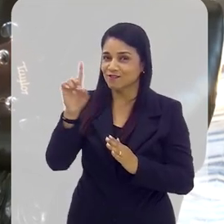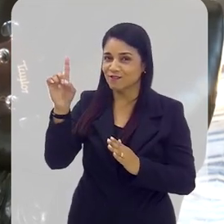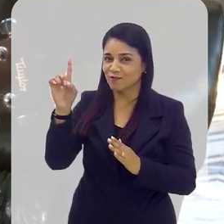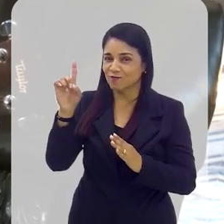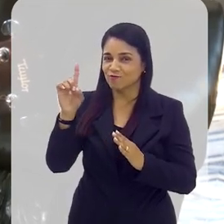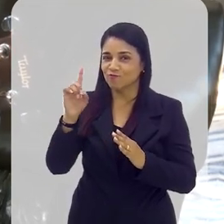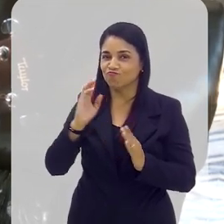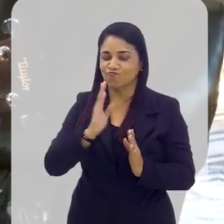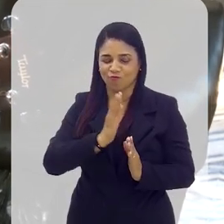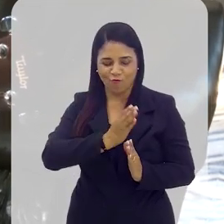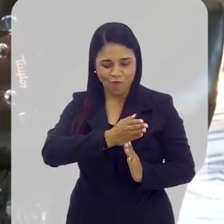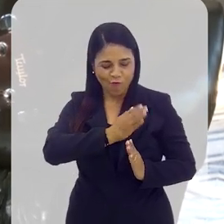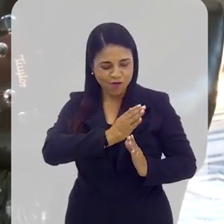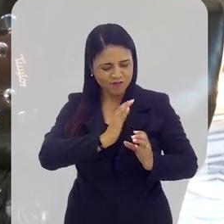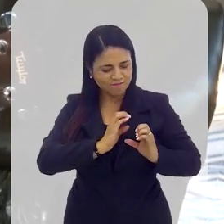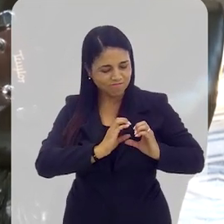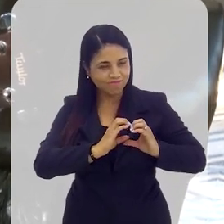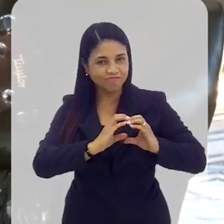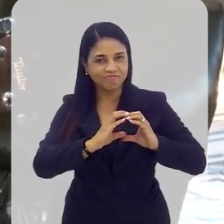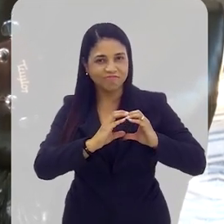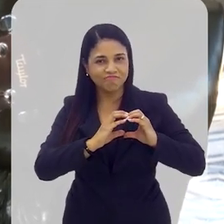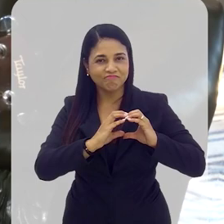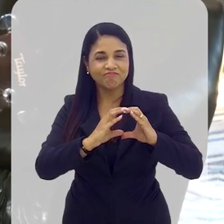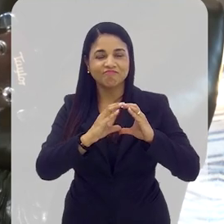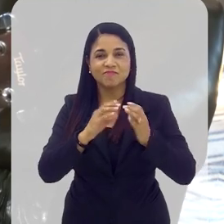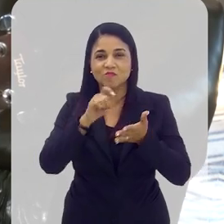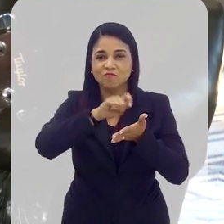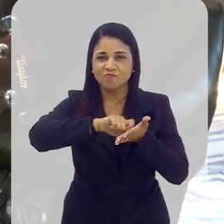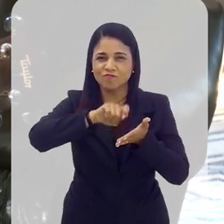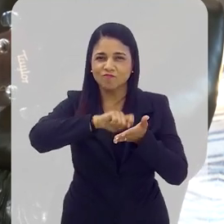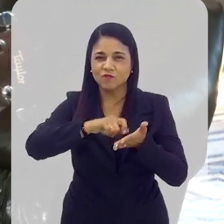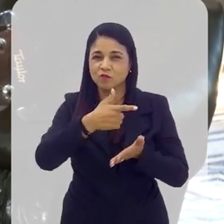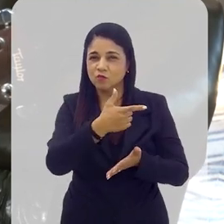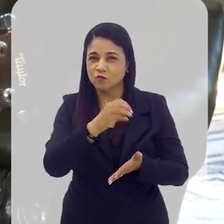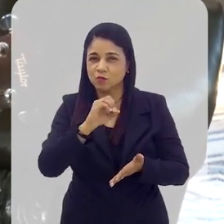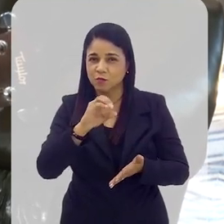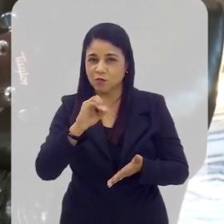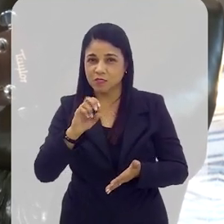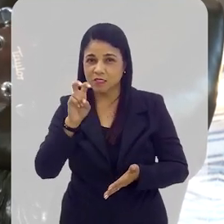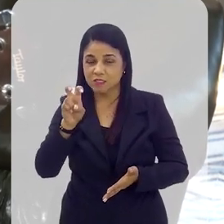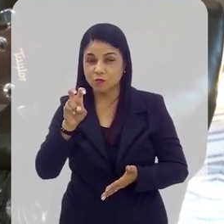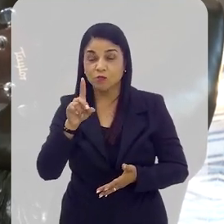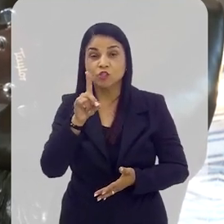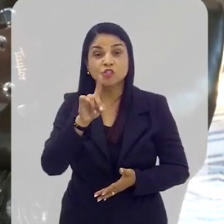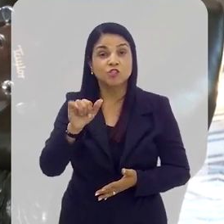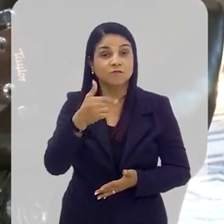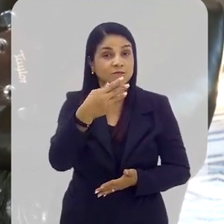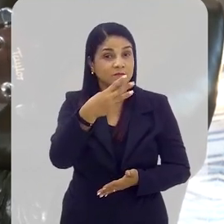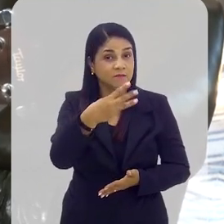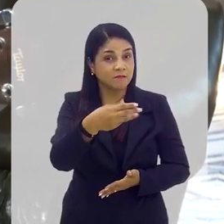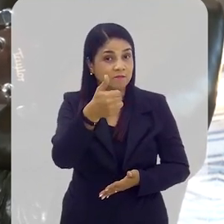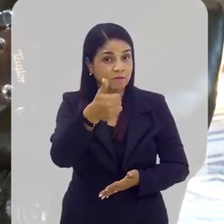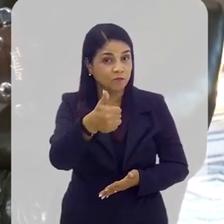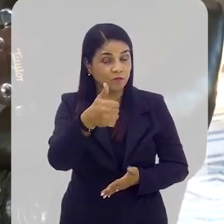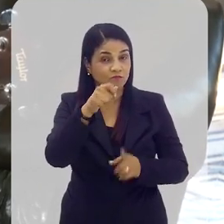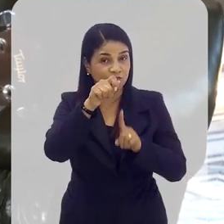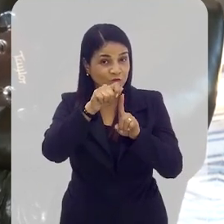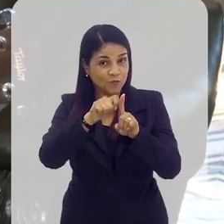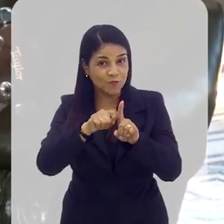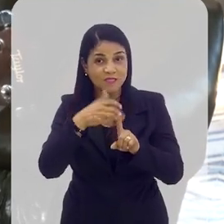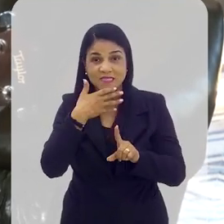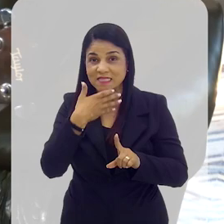nosso coração é a casa de Deus. Essa canção eu compus em 2005, né? Dia 31 de dezembro, né?